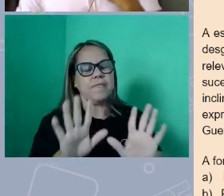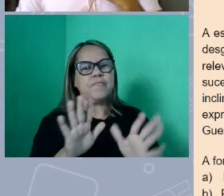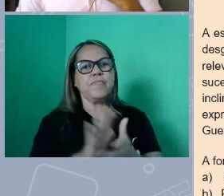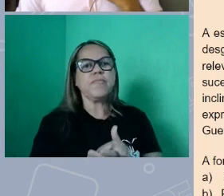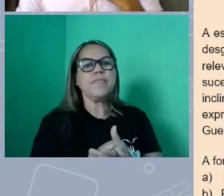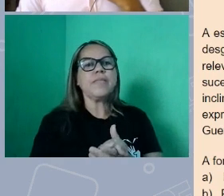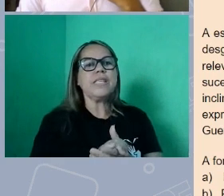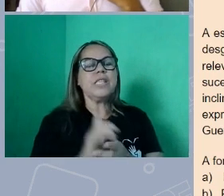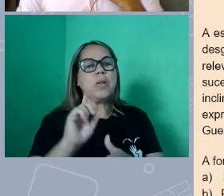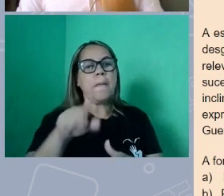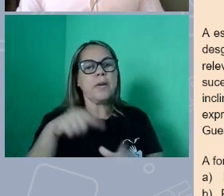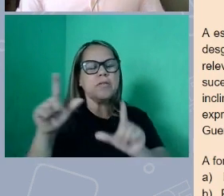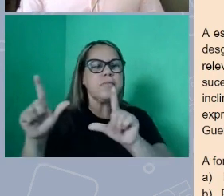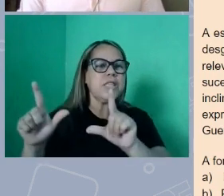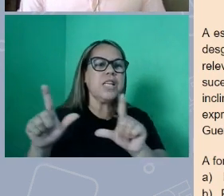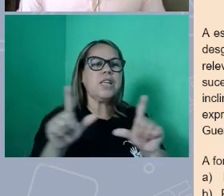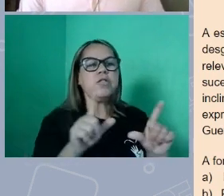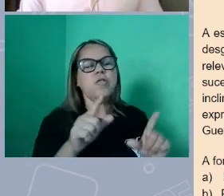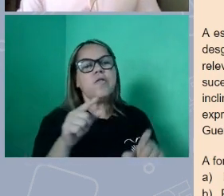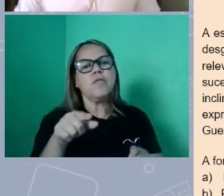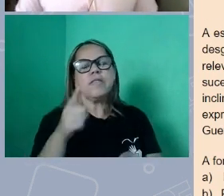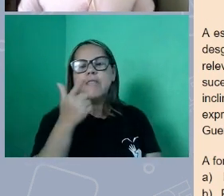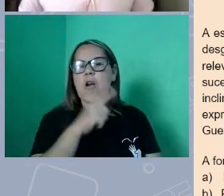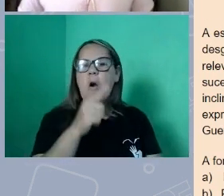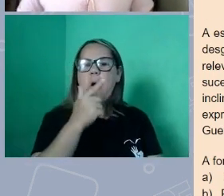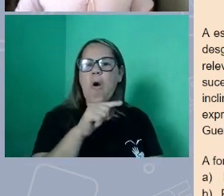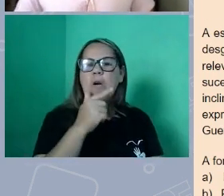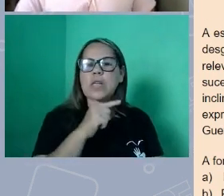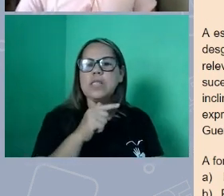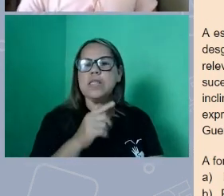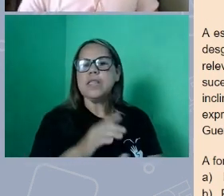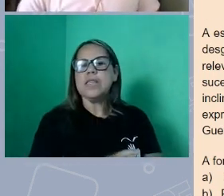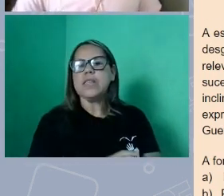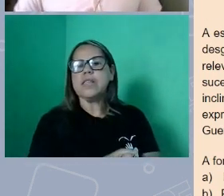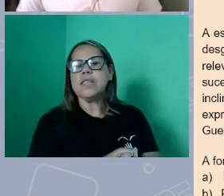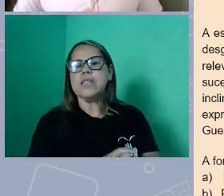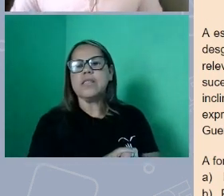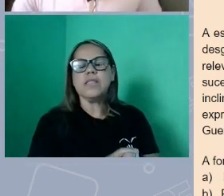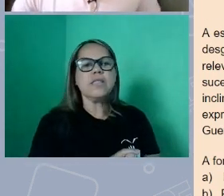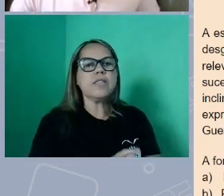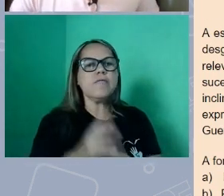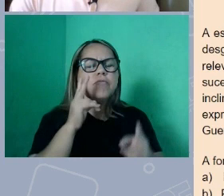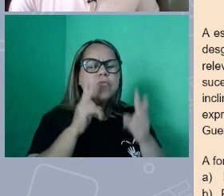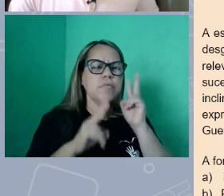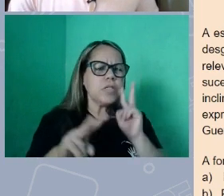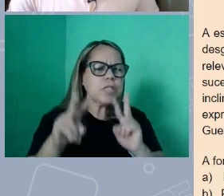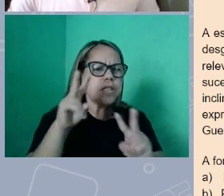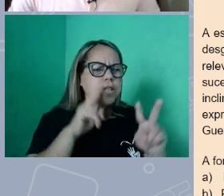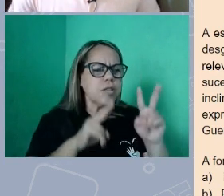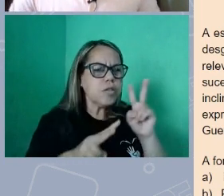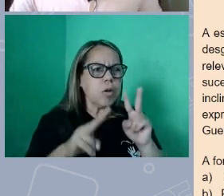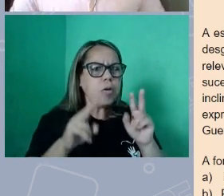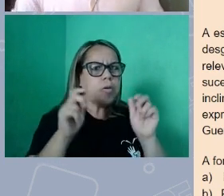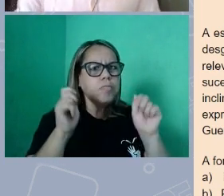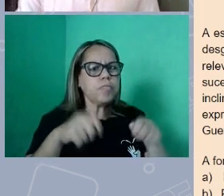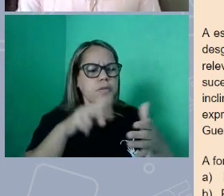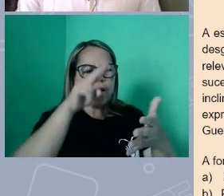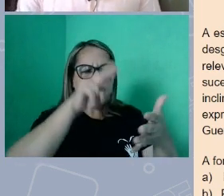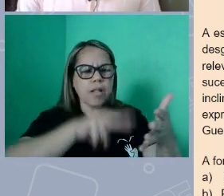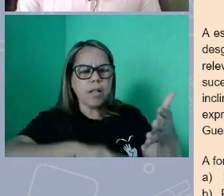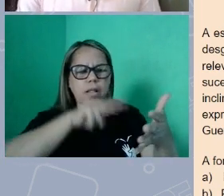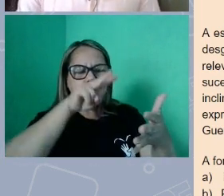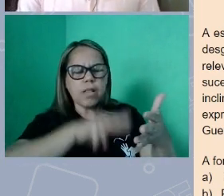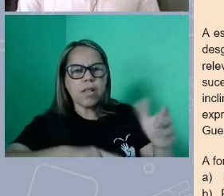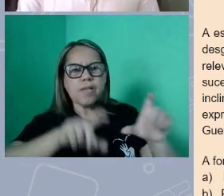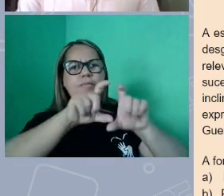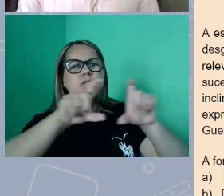próximo slide você vai conseguir enxergar um pouquinho a questão mais próxima para que a gente consiga ler o enunciado e aí